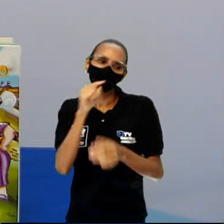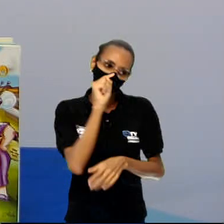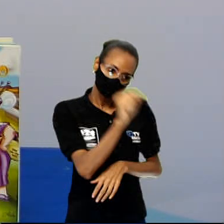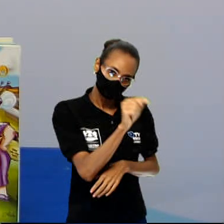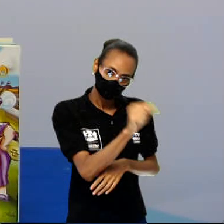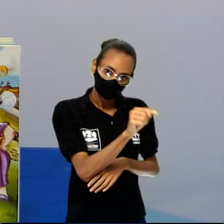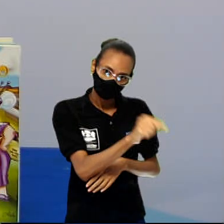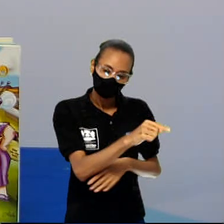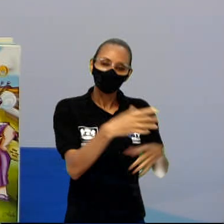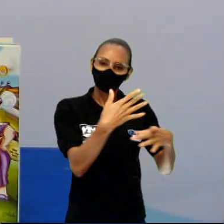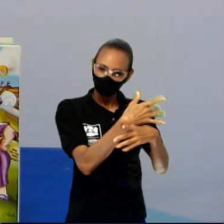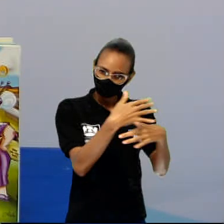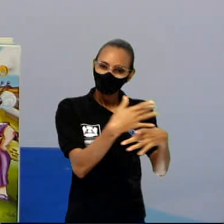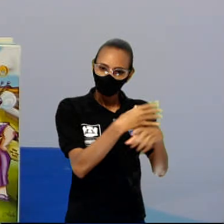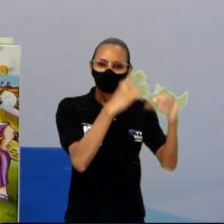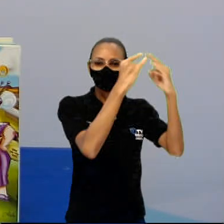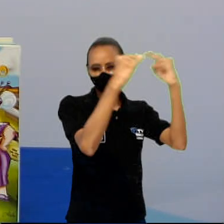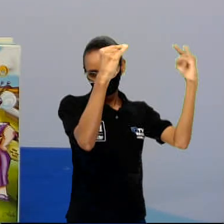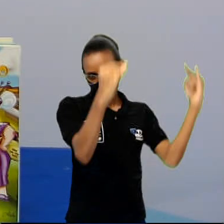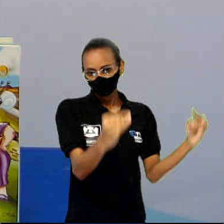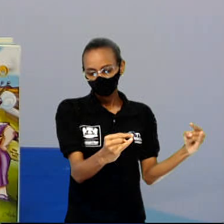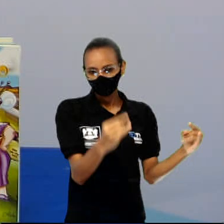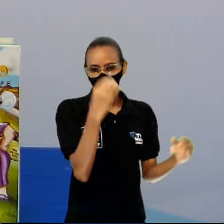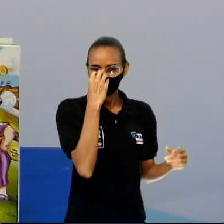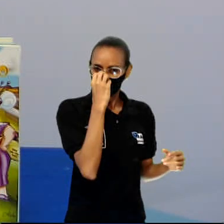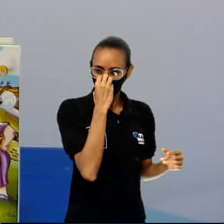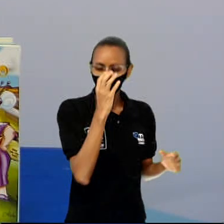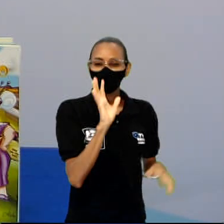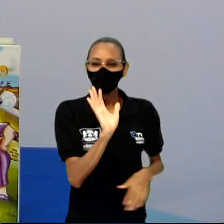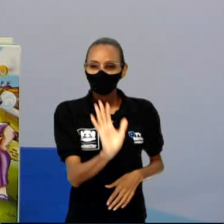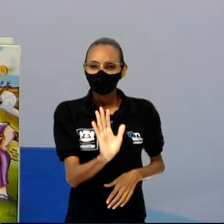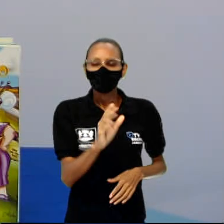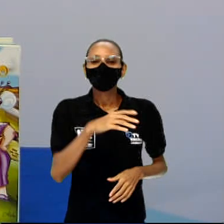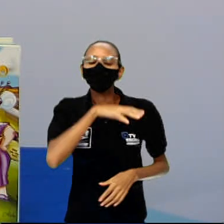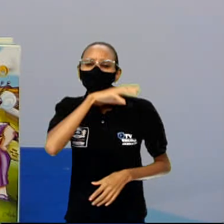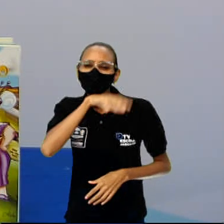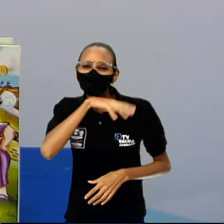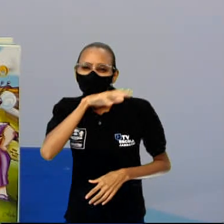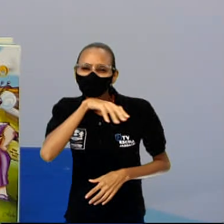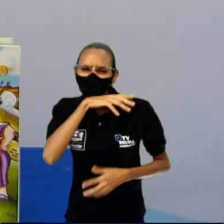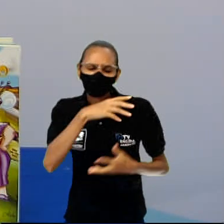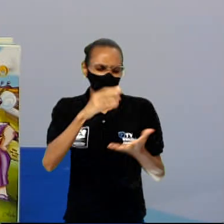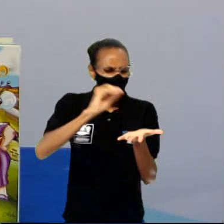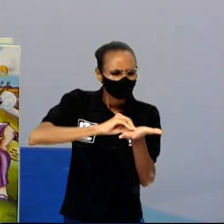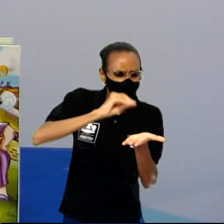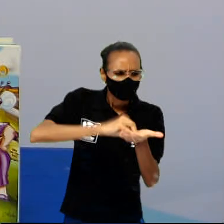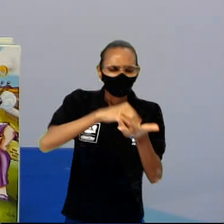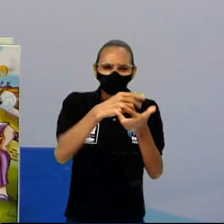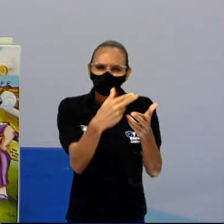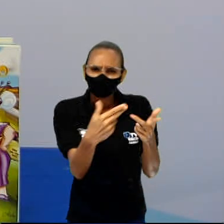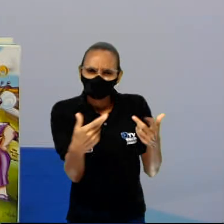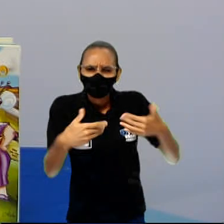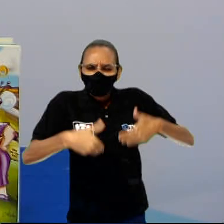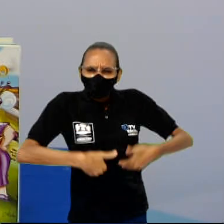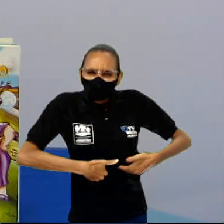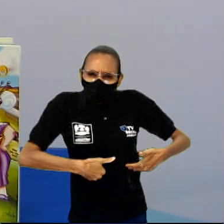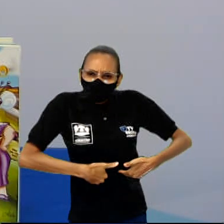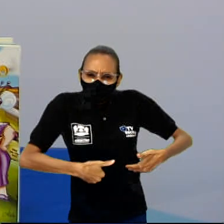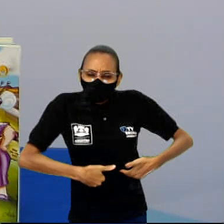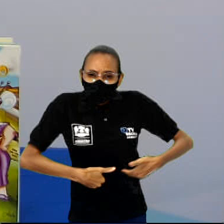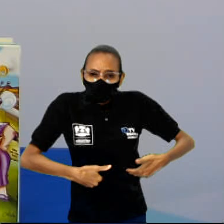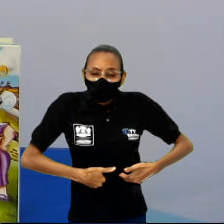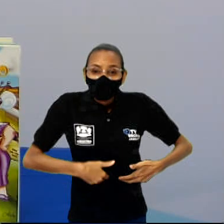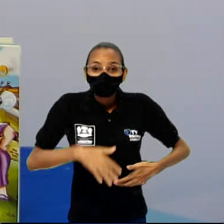instalado ali na cidade pertinho. Mas olha, os animais estavam passando tanta precisão, tanta fome, que Cachita